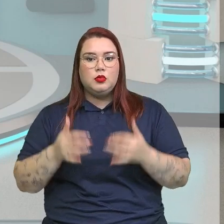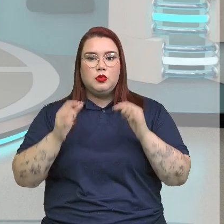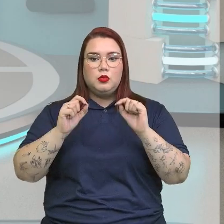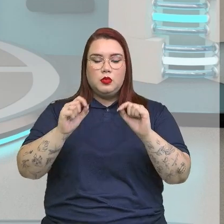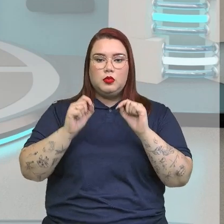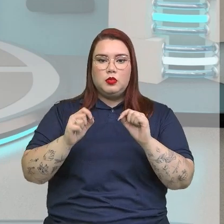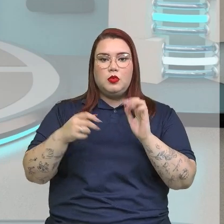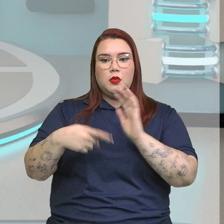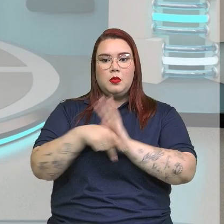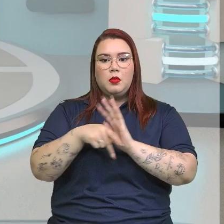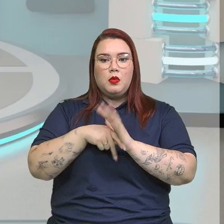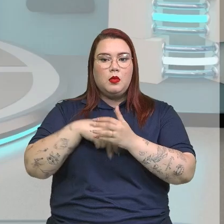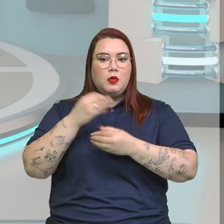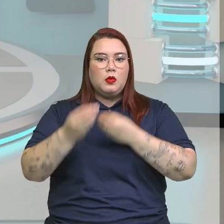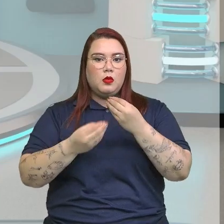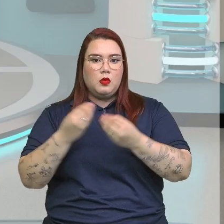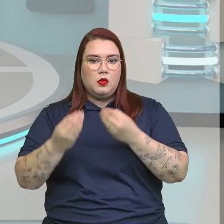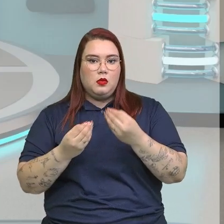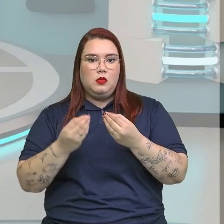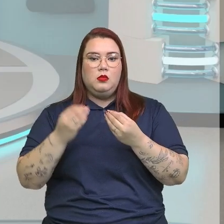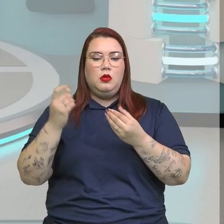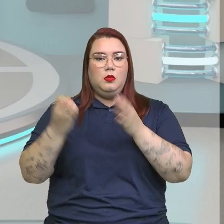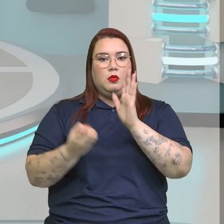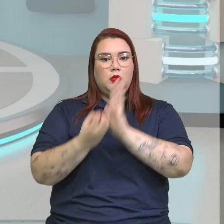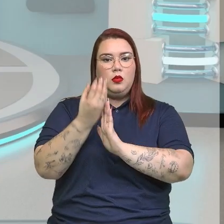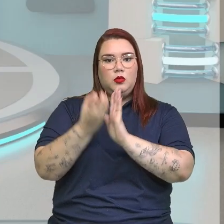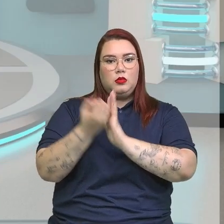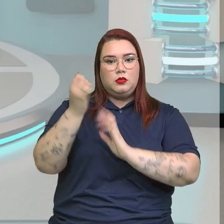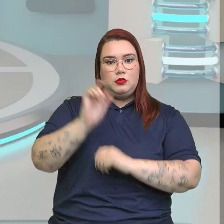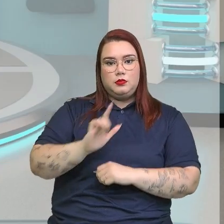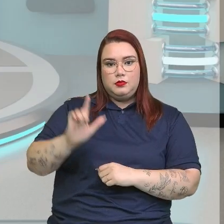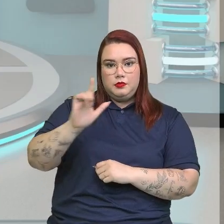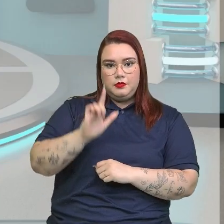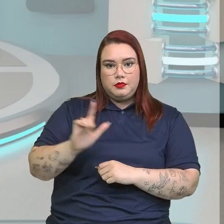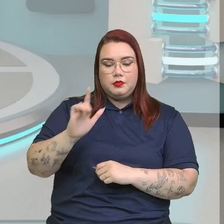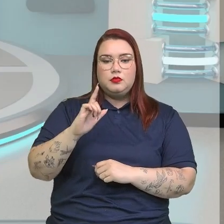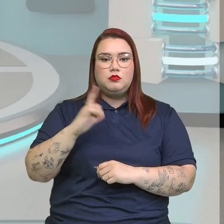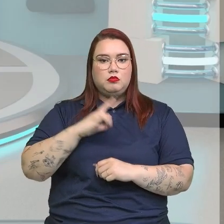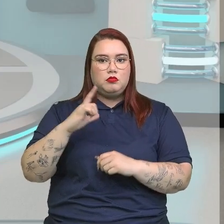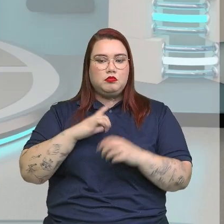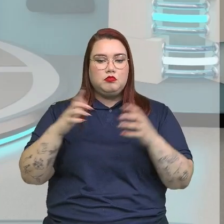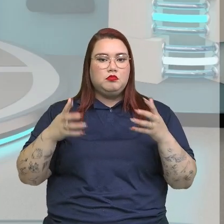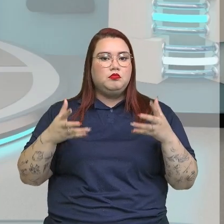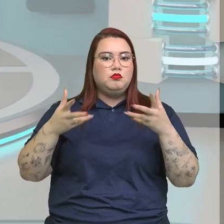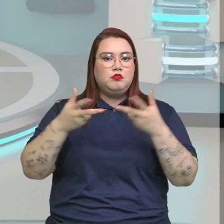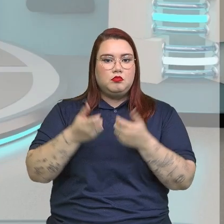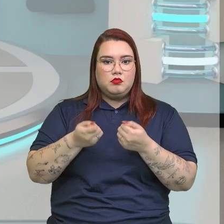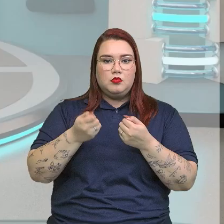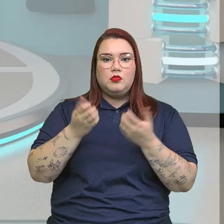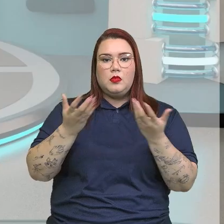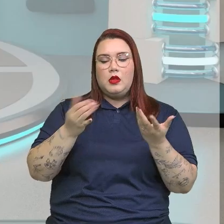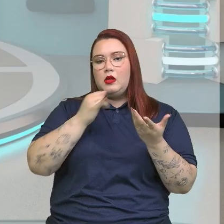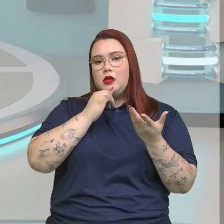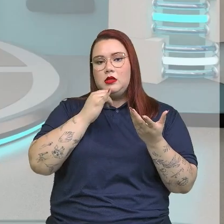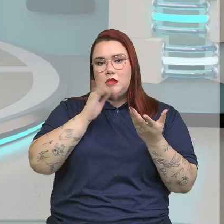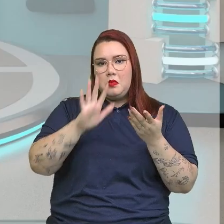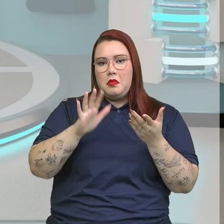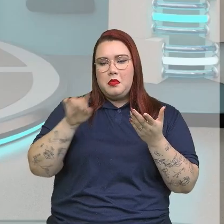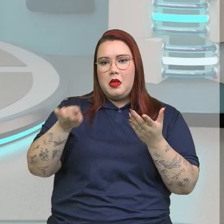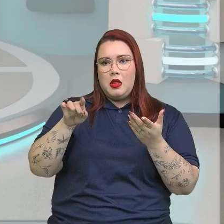da forma, ou seja, nós vamos ter uma produção literária mais apurada, certo? Não que eles não